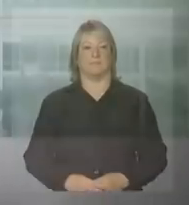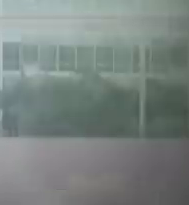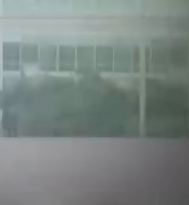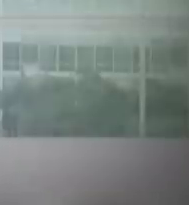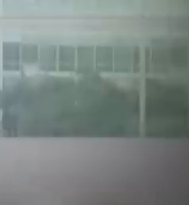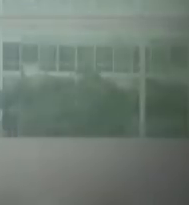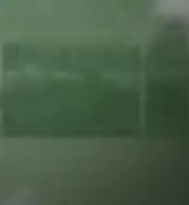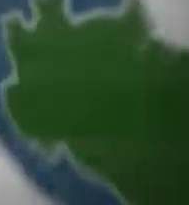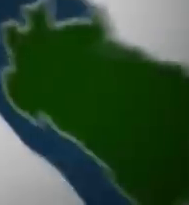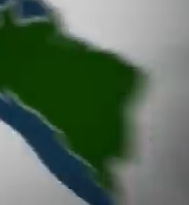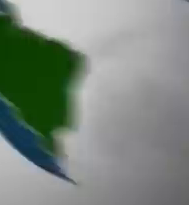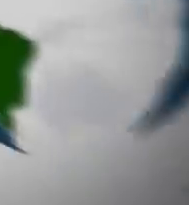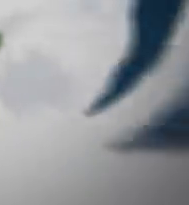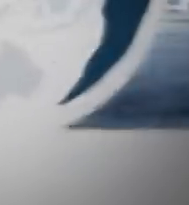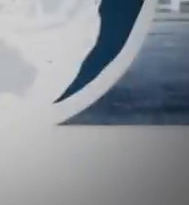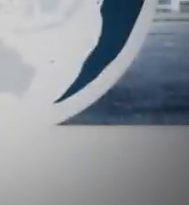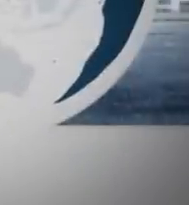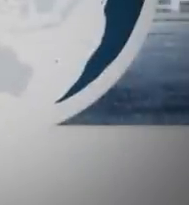Federal